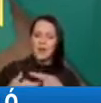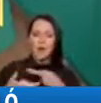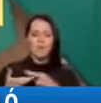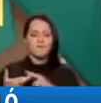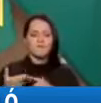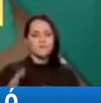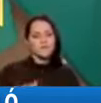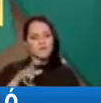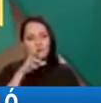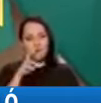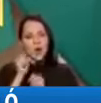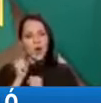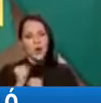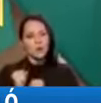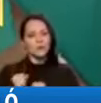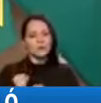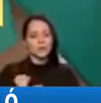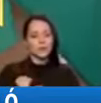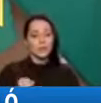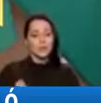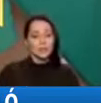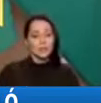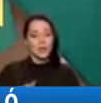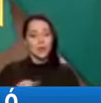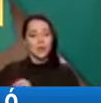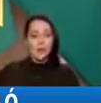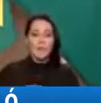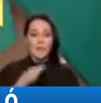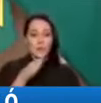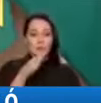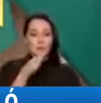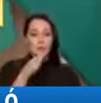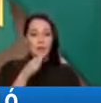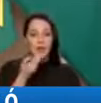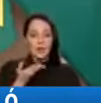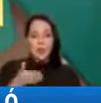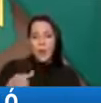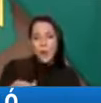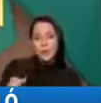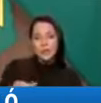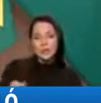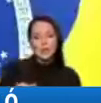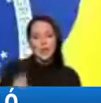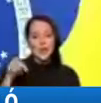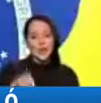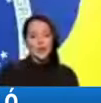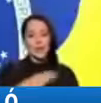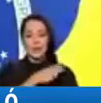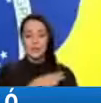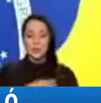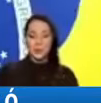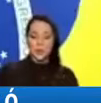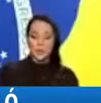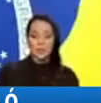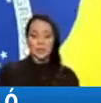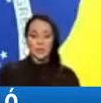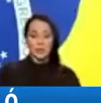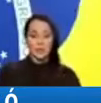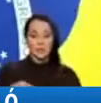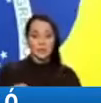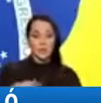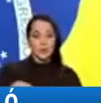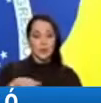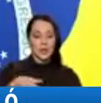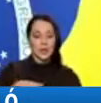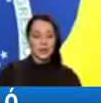e aprovei também dar orientação aqui a nossa ministra de estado